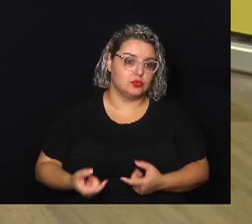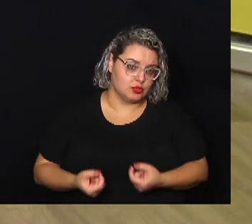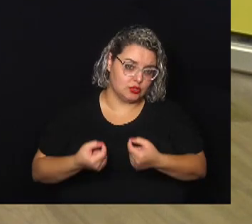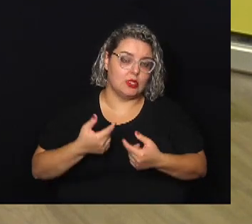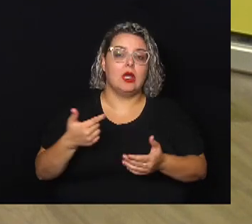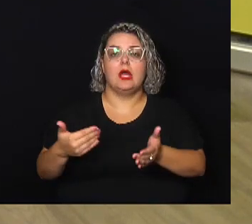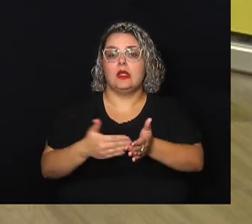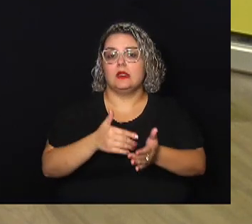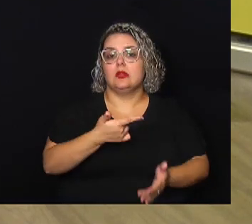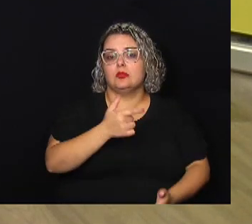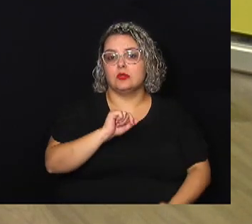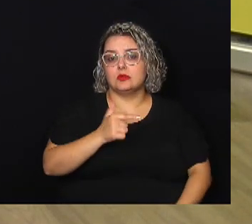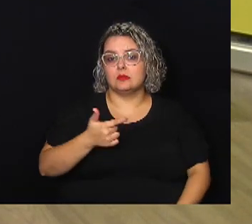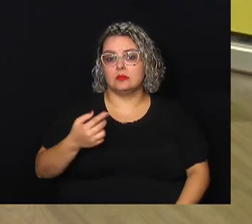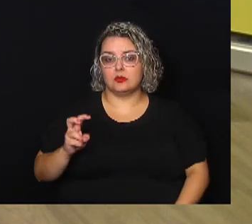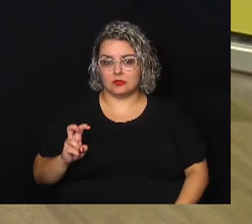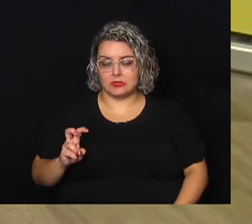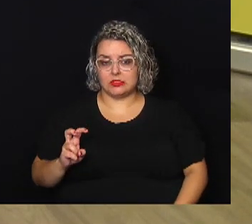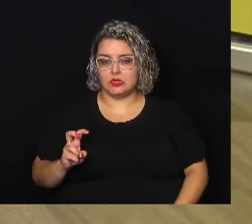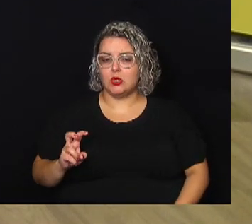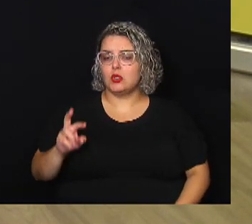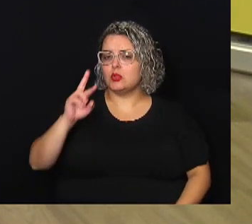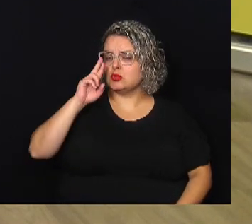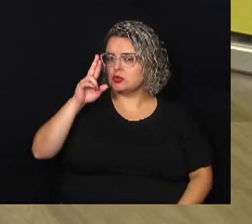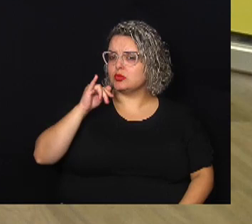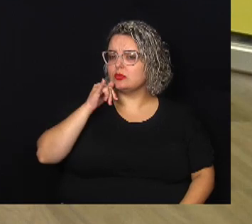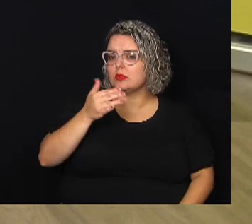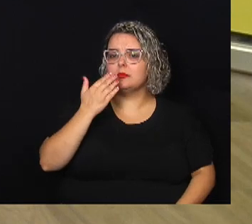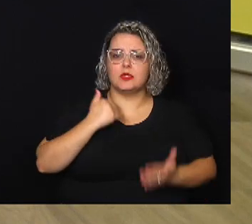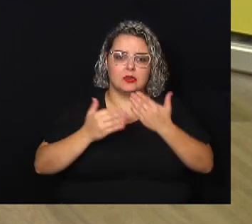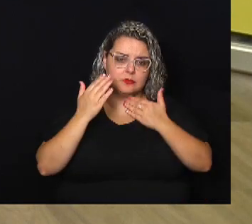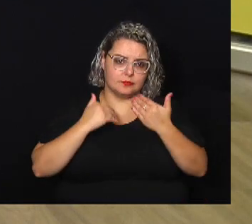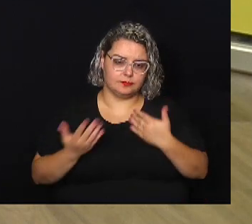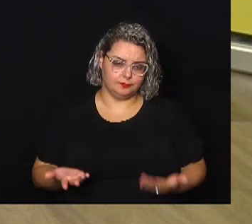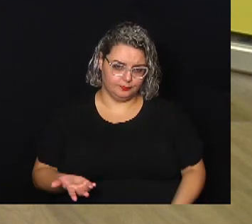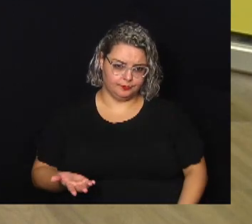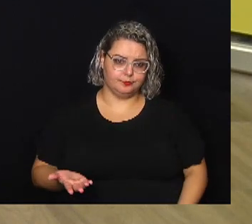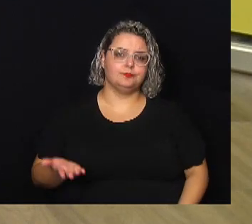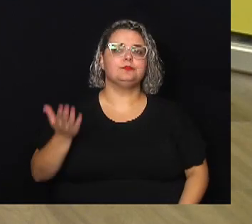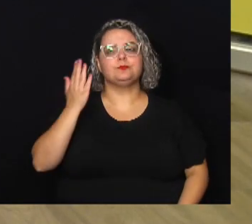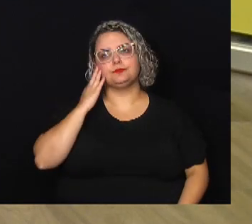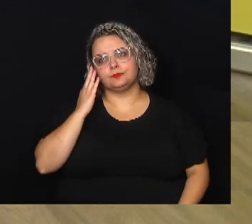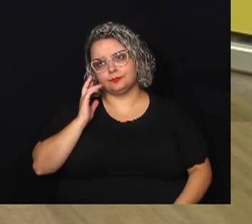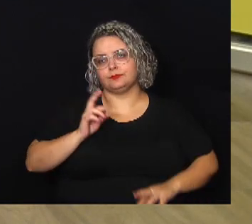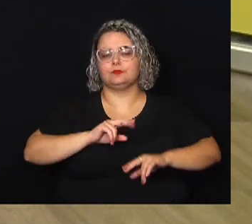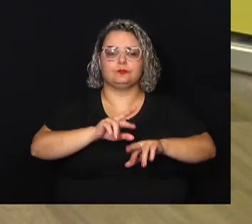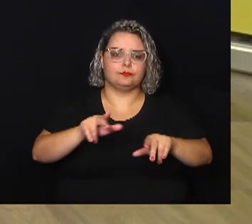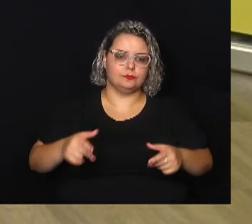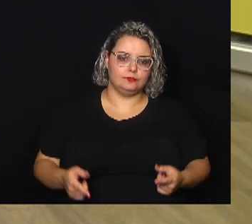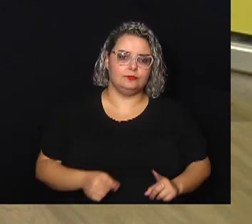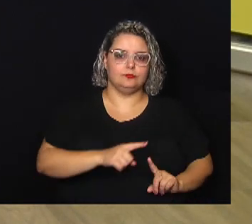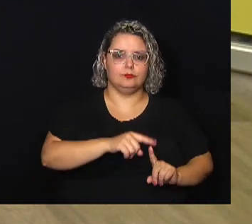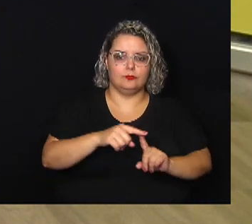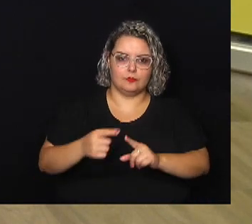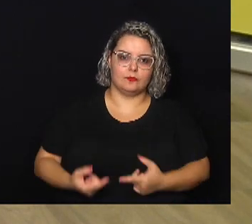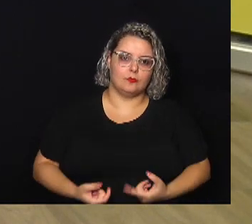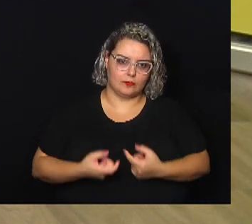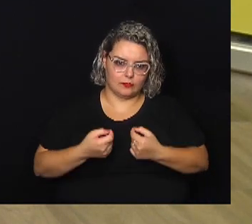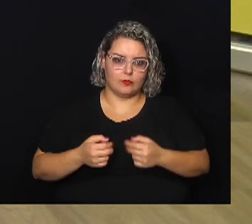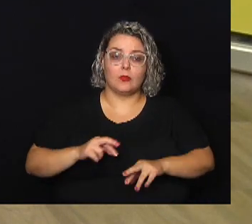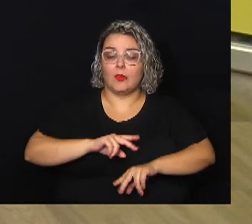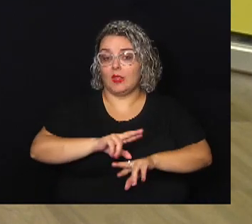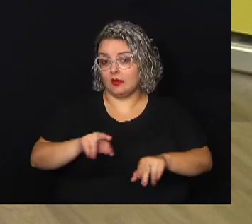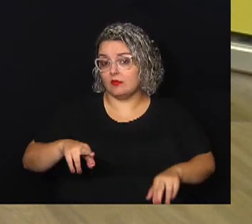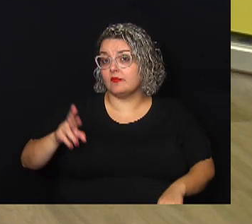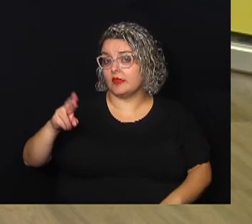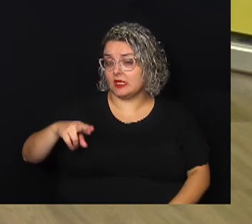de câncer. O senhor está falando em alimentação. A gente sabe que existem vários tipos de câncer e vários são os